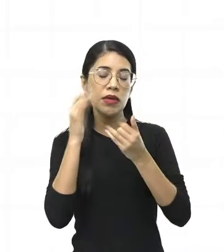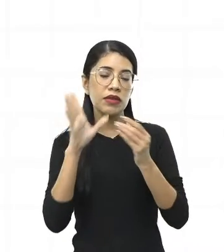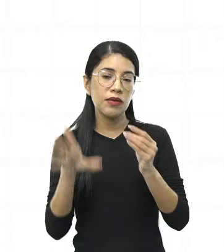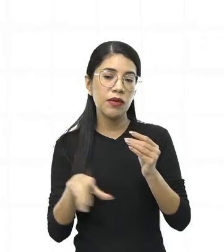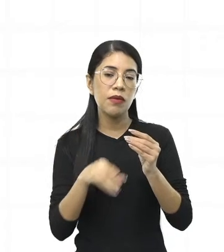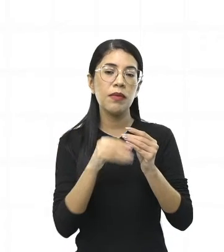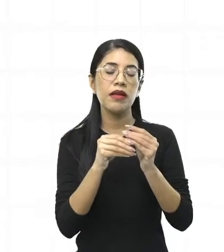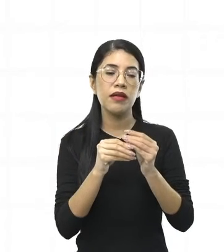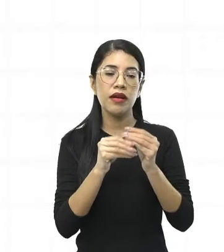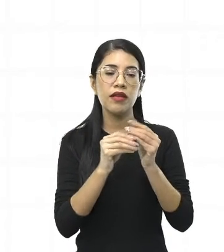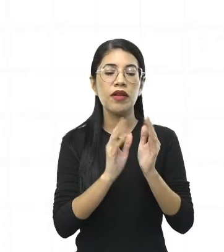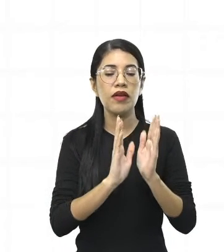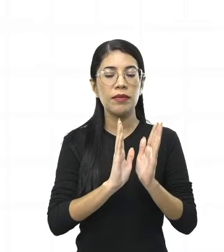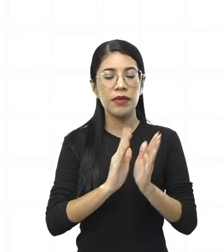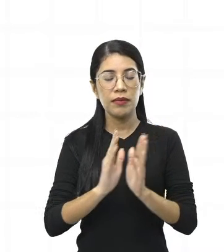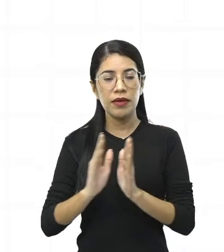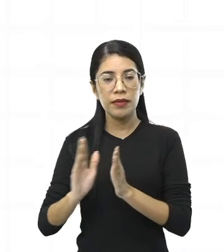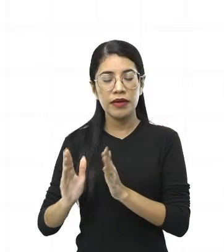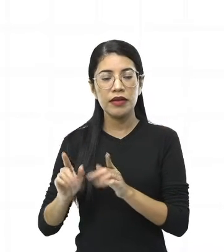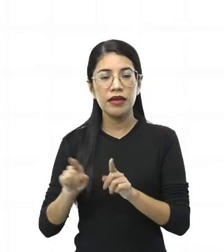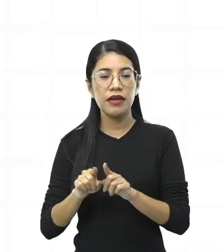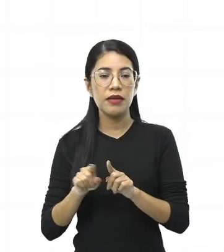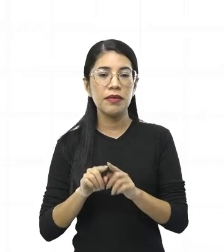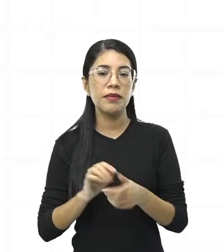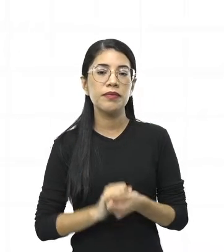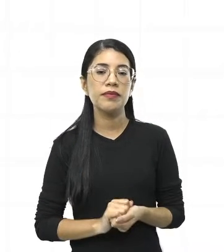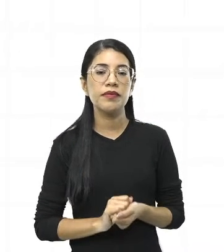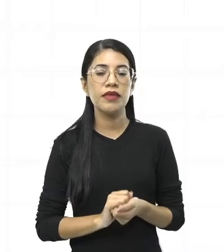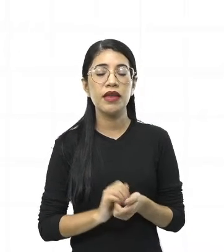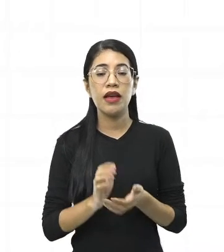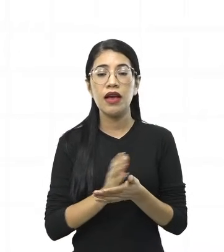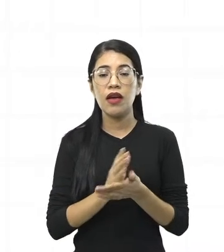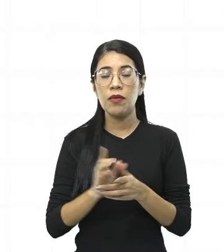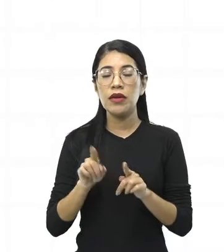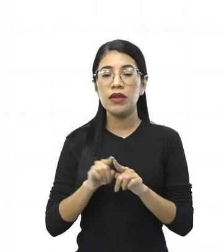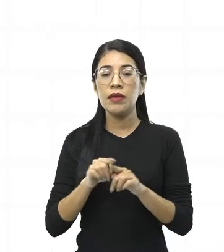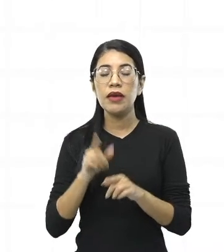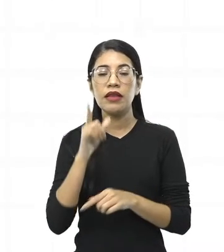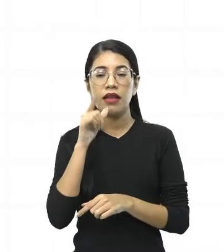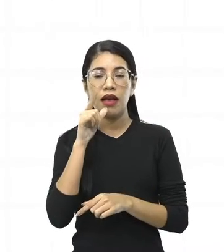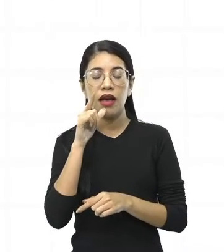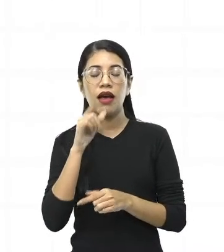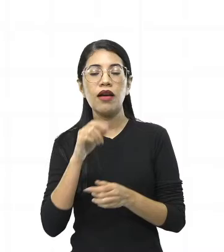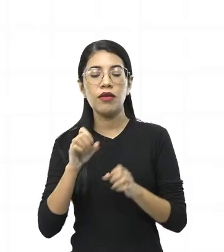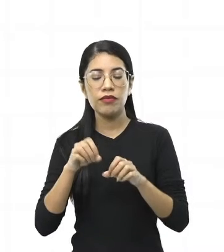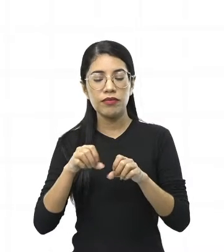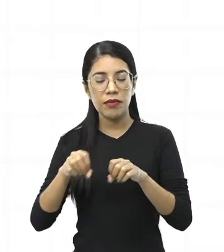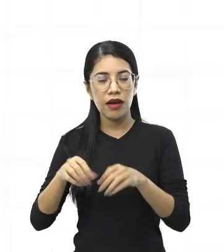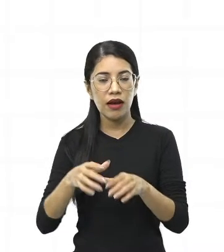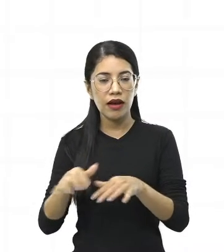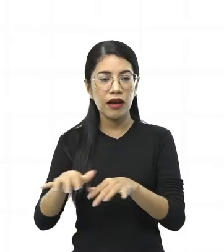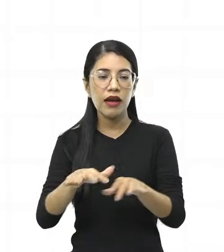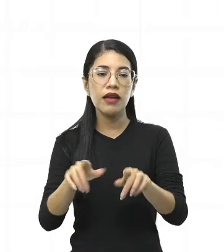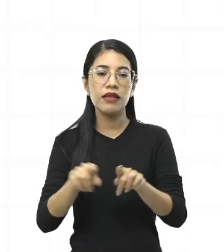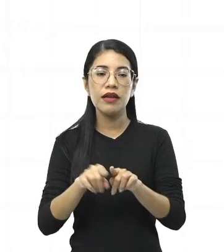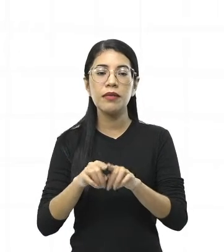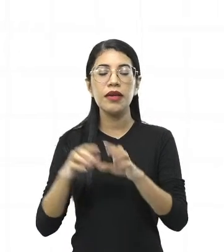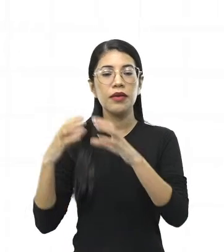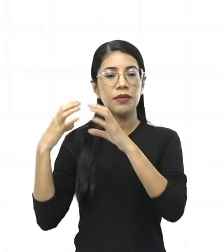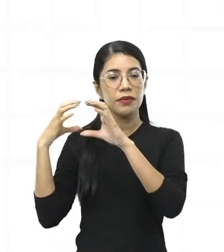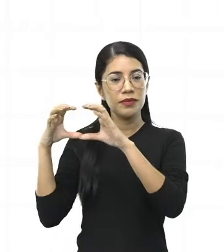uma sequência, né, para essa informação. Outras são transportadas pela água, como o